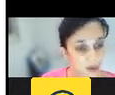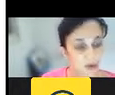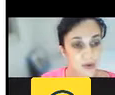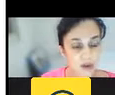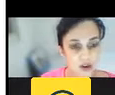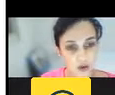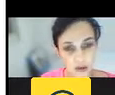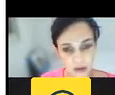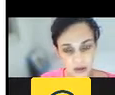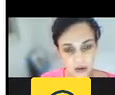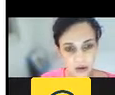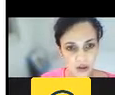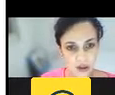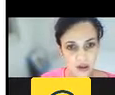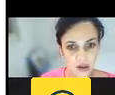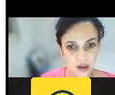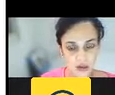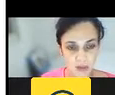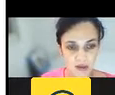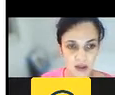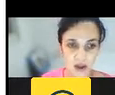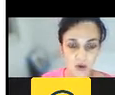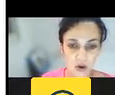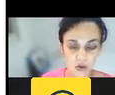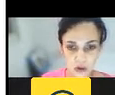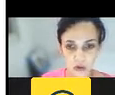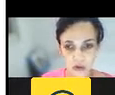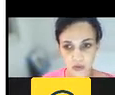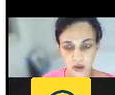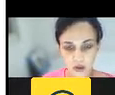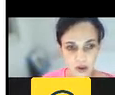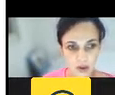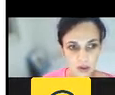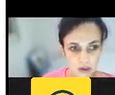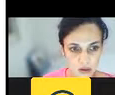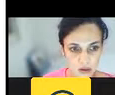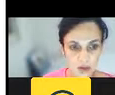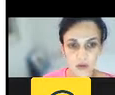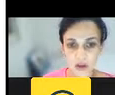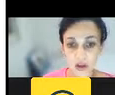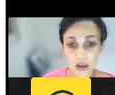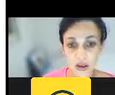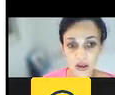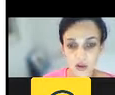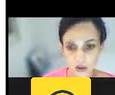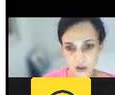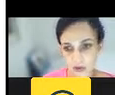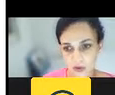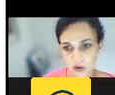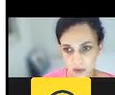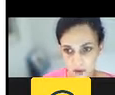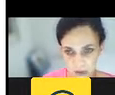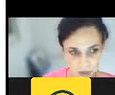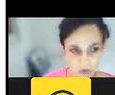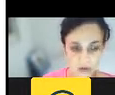Bem, problemática. Algumas questões, né, que me passaram quando eu iniciei a pesquisa, que foi: que